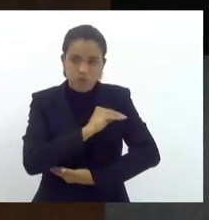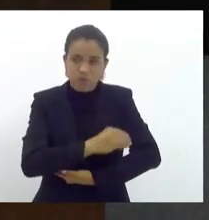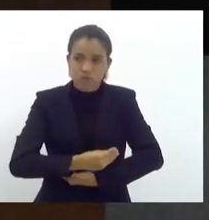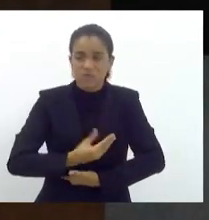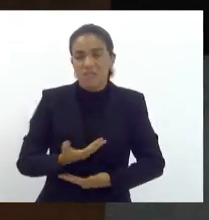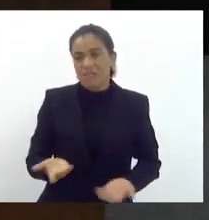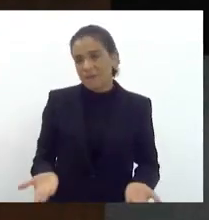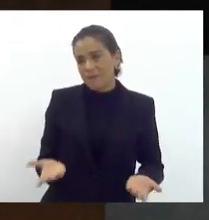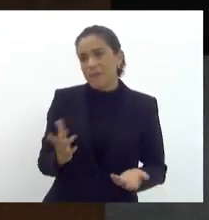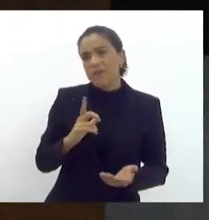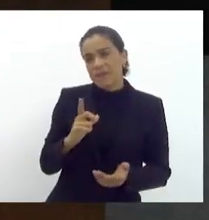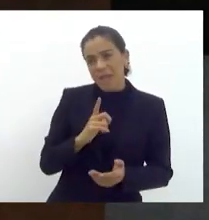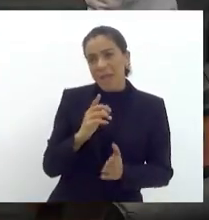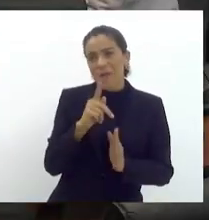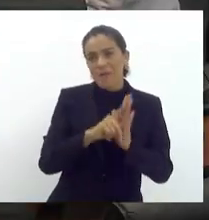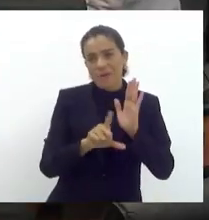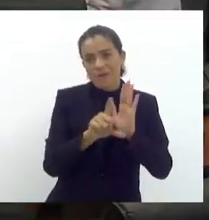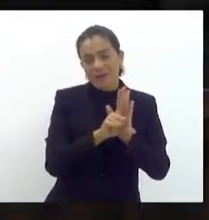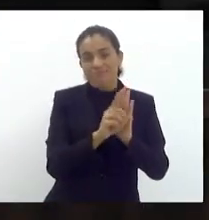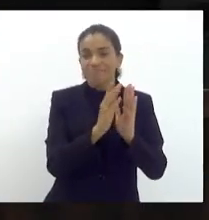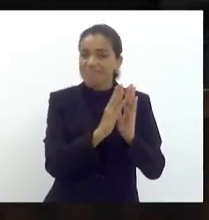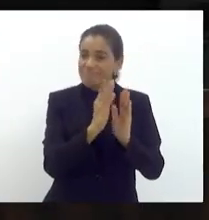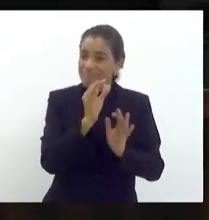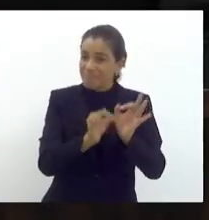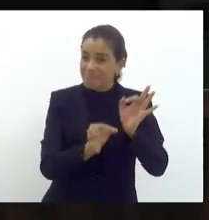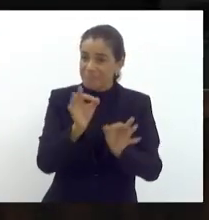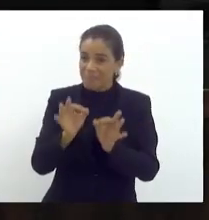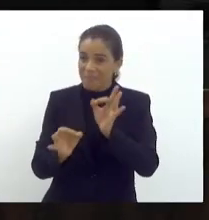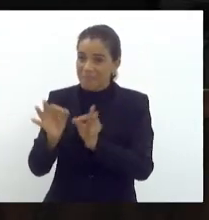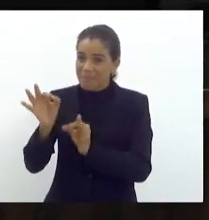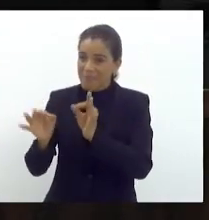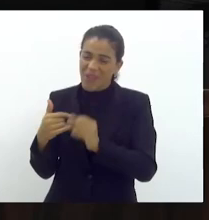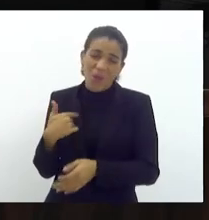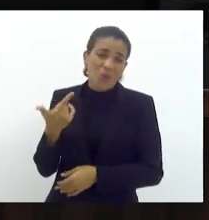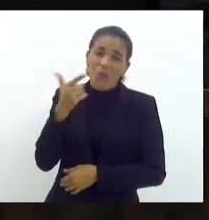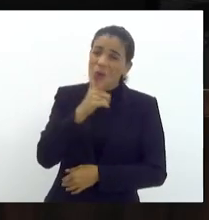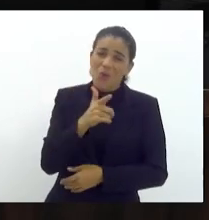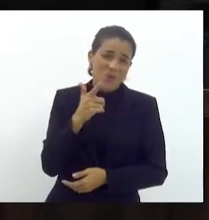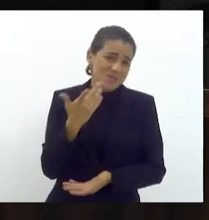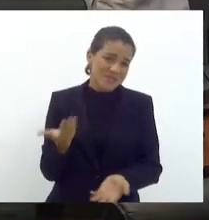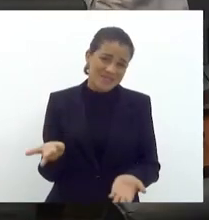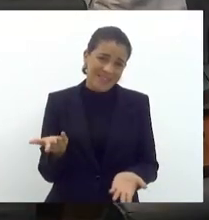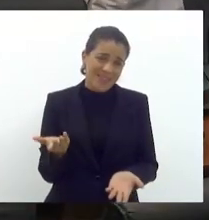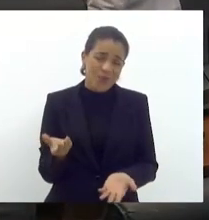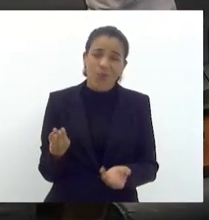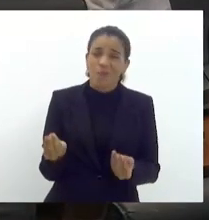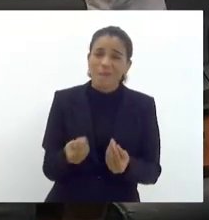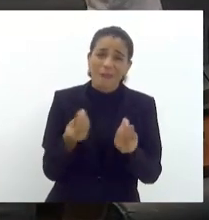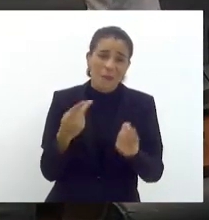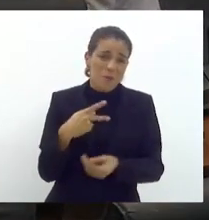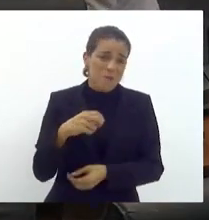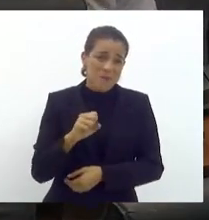já tem um projeto tramitando na casa porque eu não consigo ficar sem uma pessoa aqui nessa casa entendeu